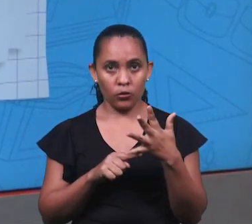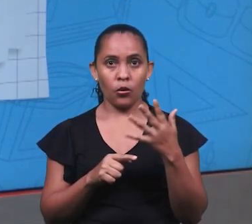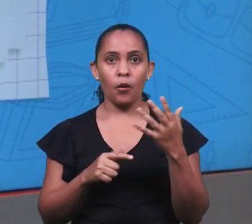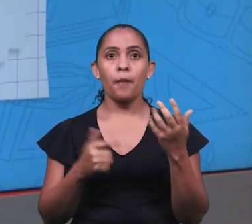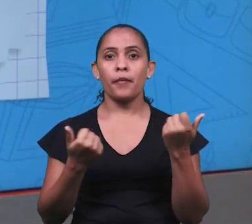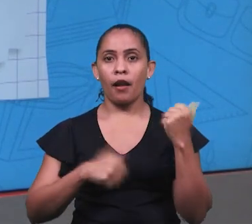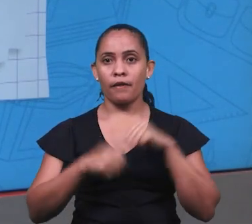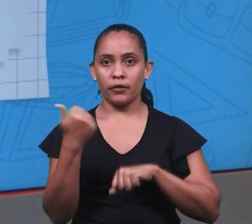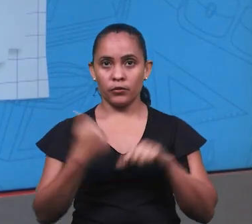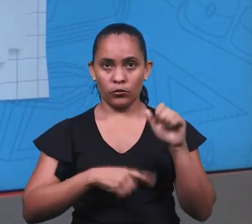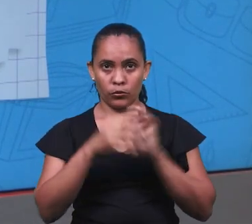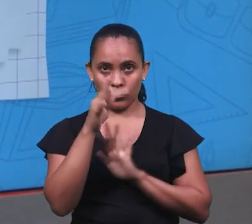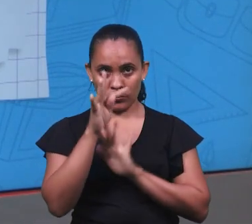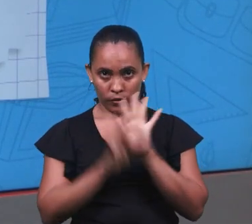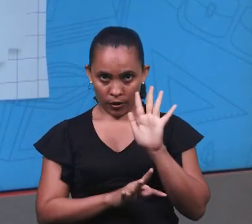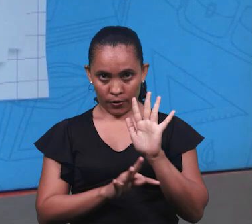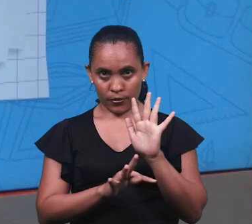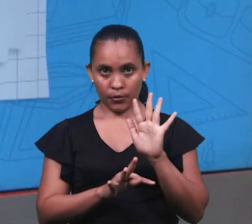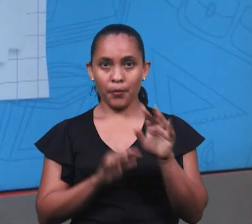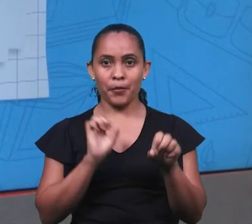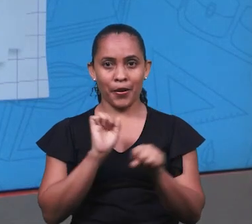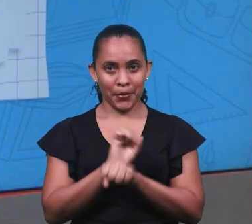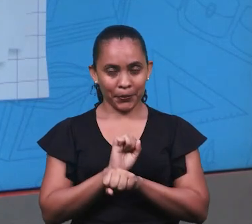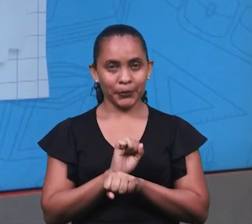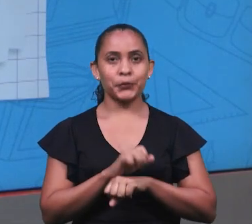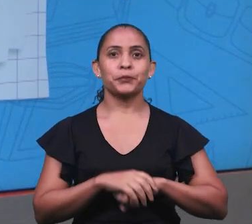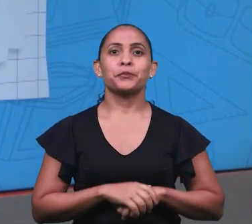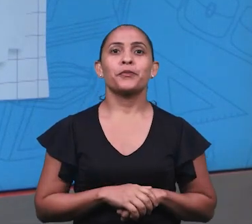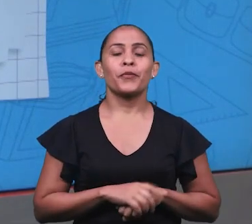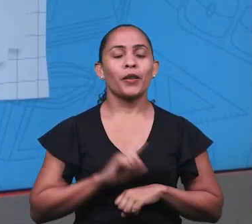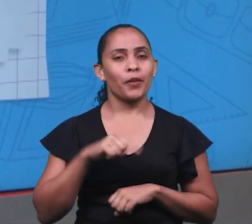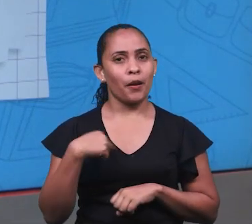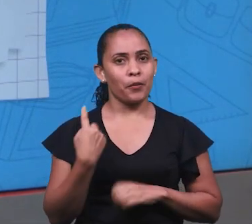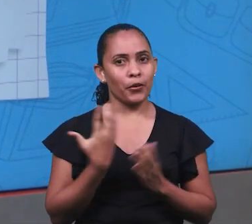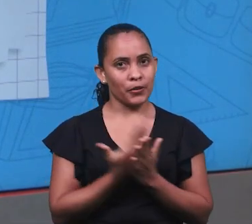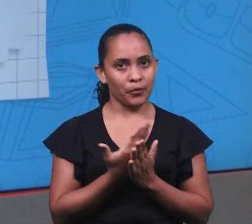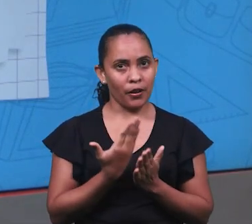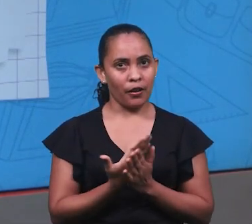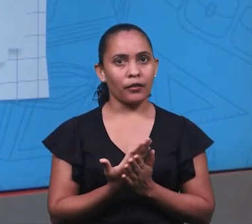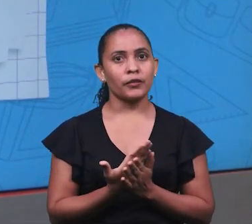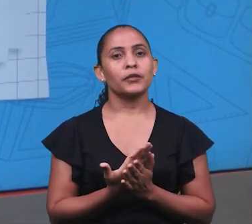de um texto. Por enquanto, nós paramos por aqui. Até a próxima. Eu espero